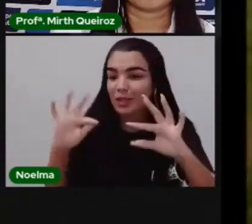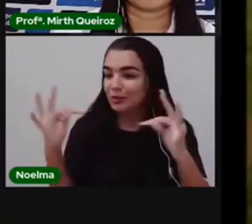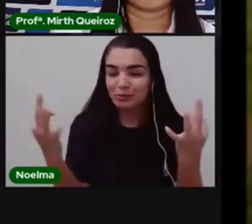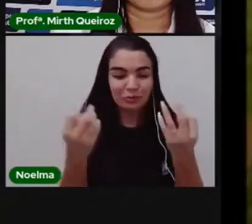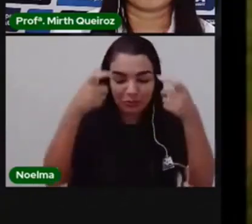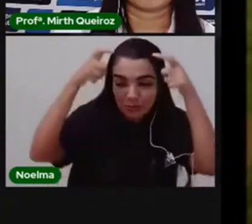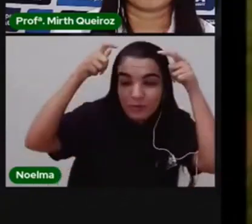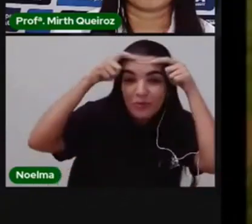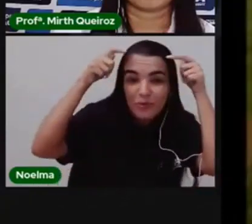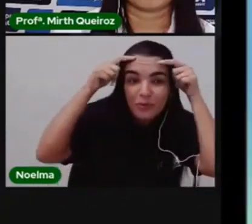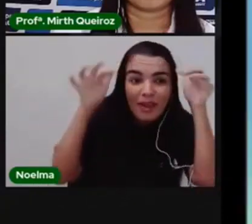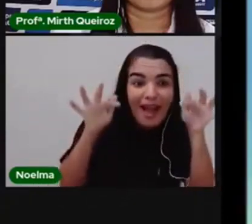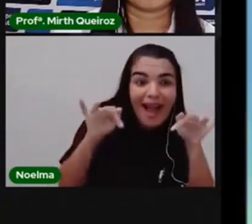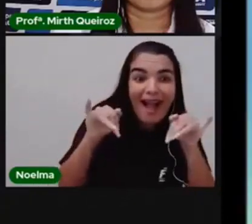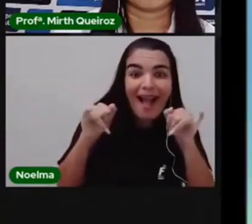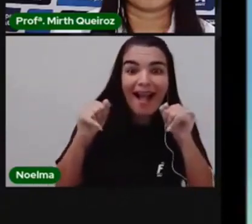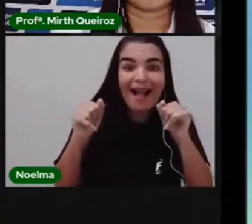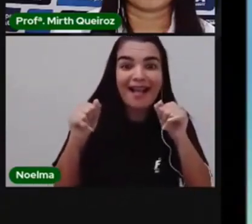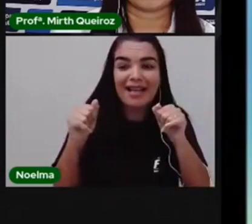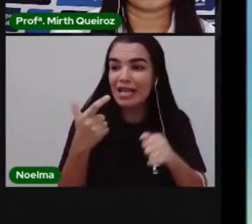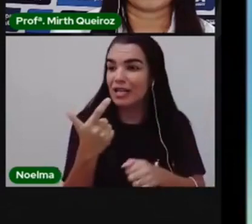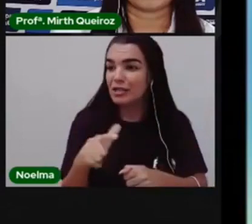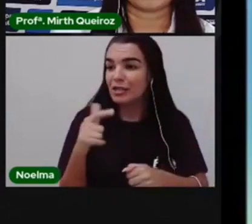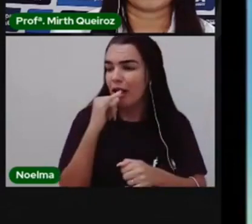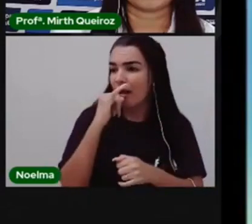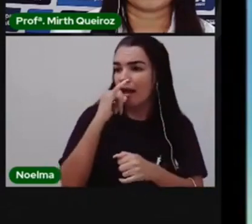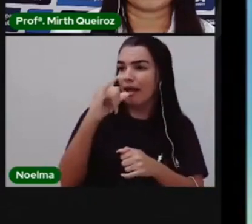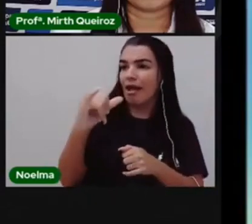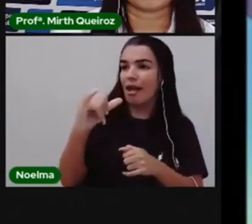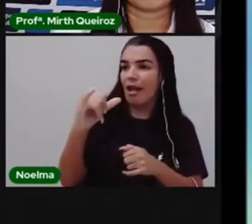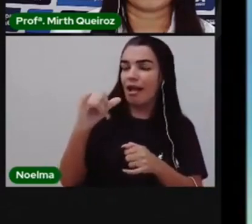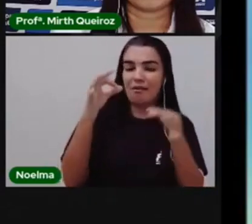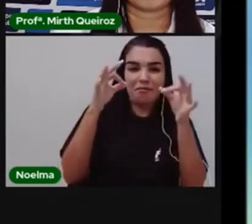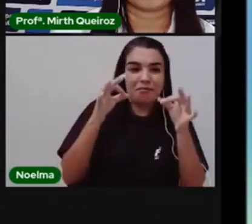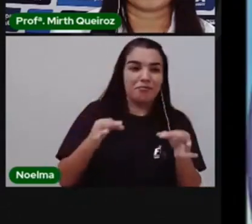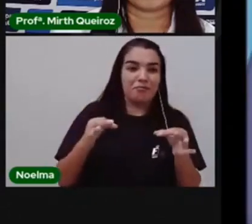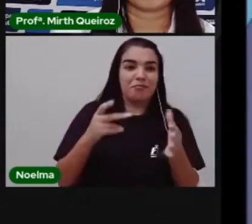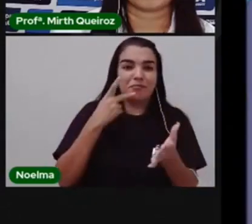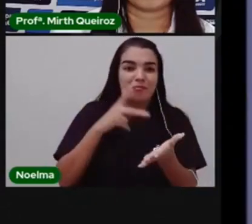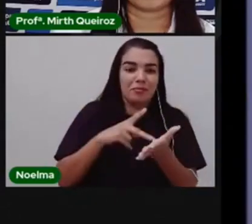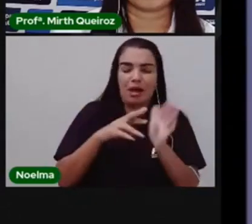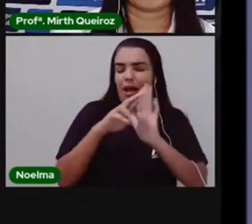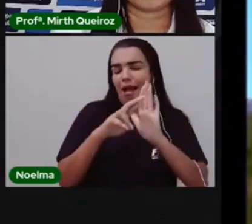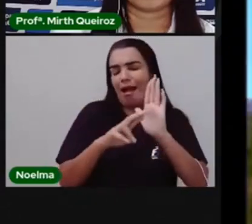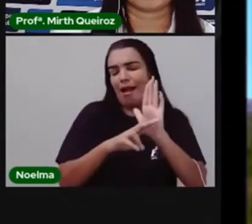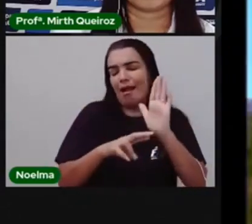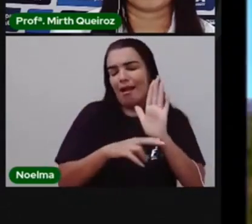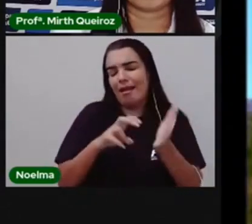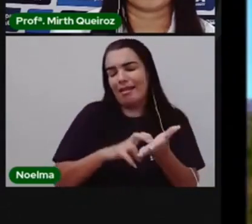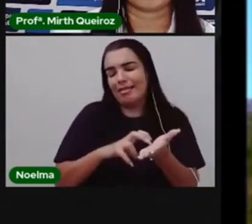reino animal sem notícia real. No